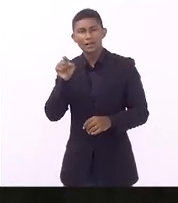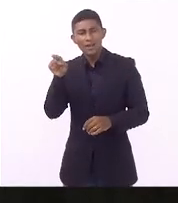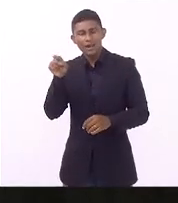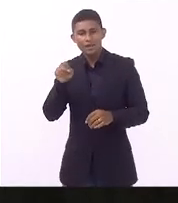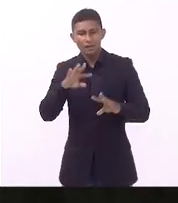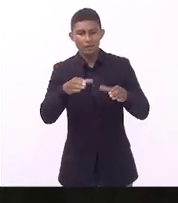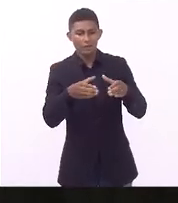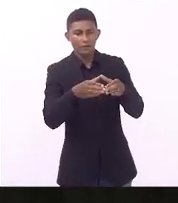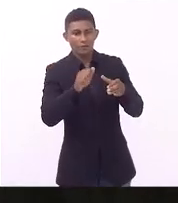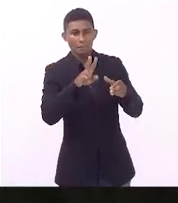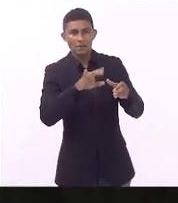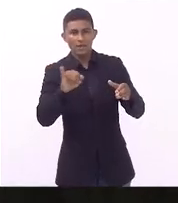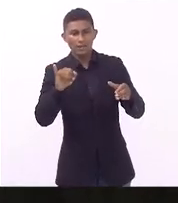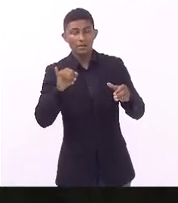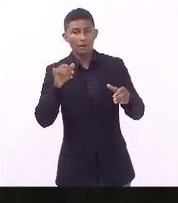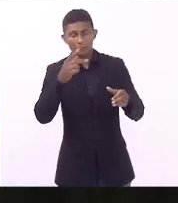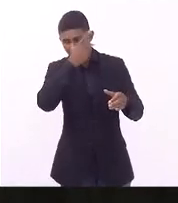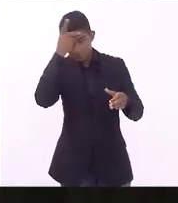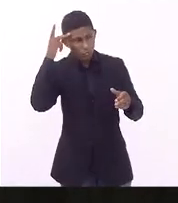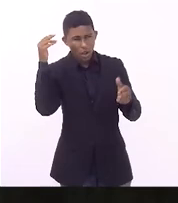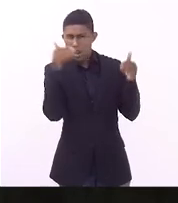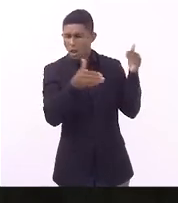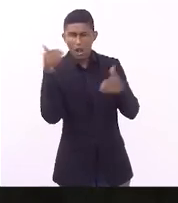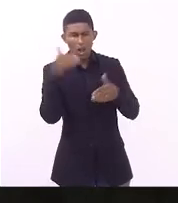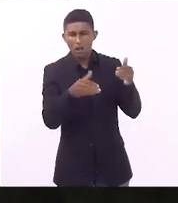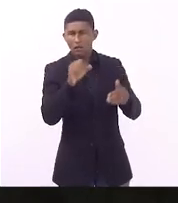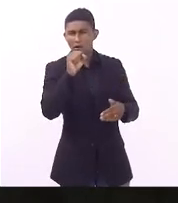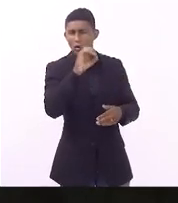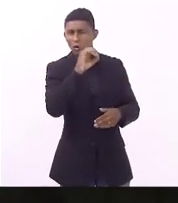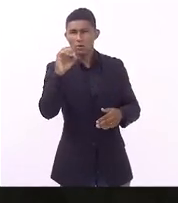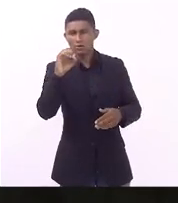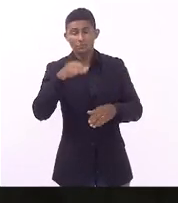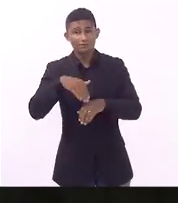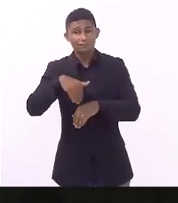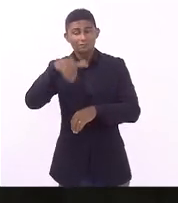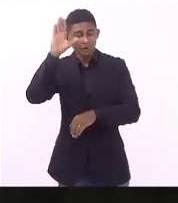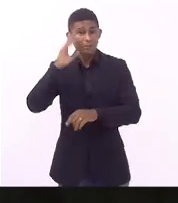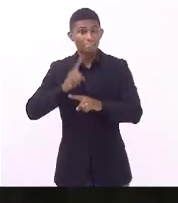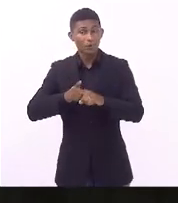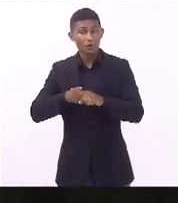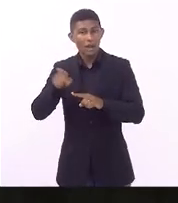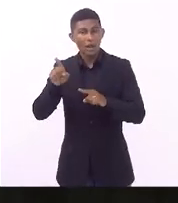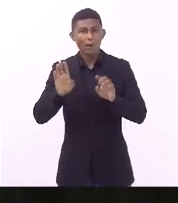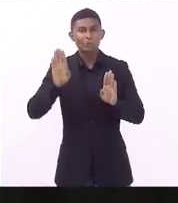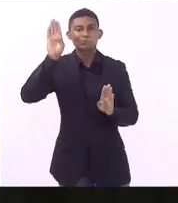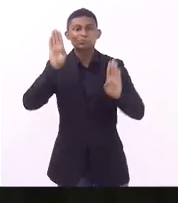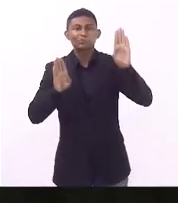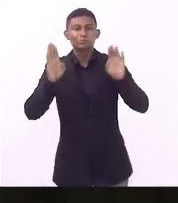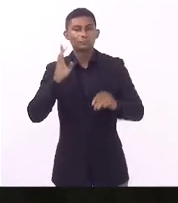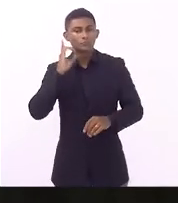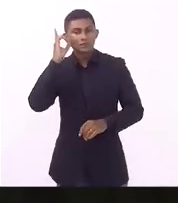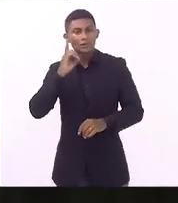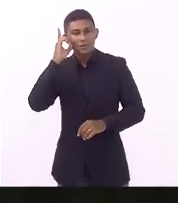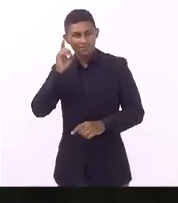ABI com mais de 800 pessoas no lançamento de sua candidatura quando foi candidata a deputada